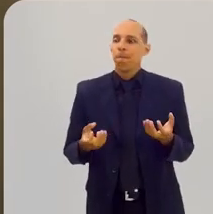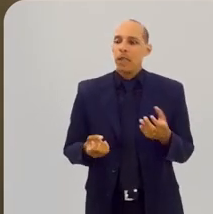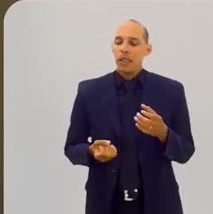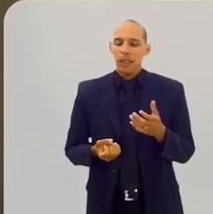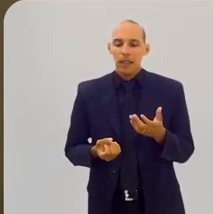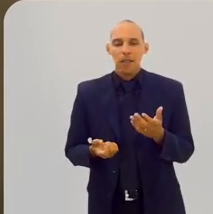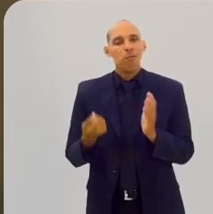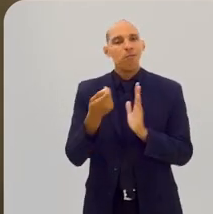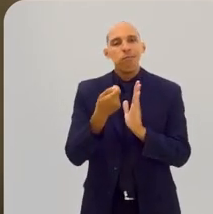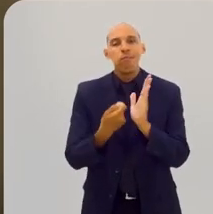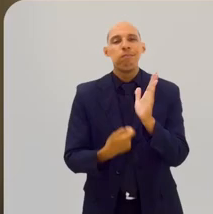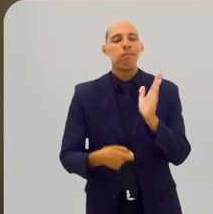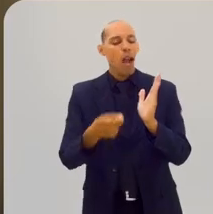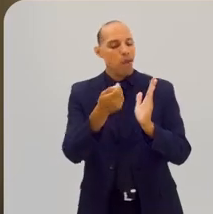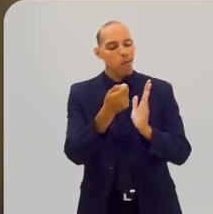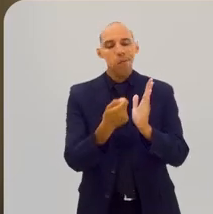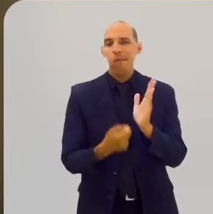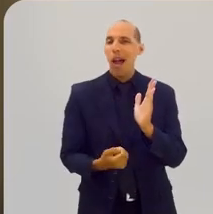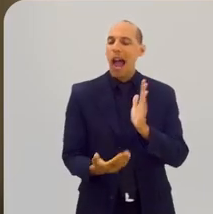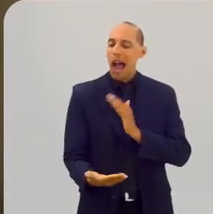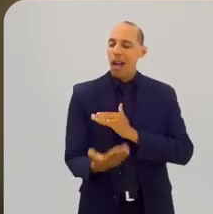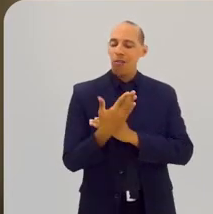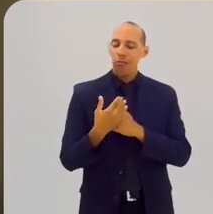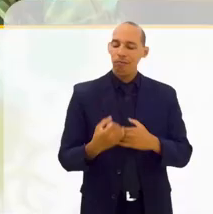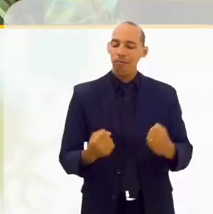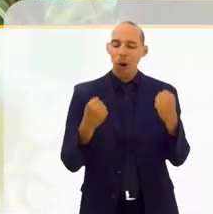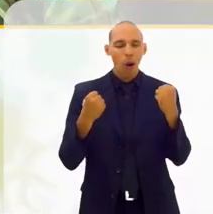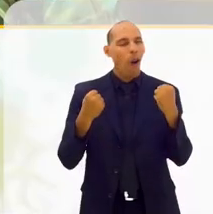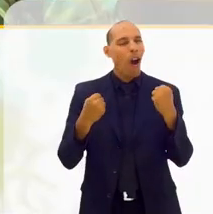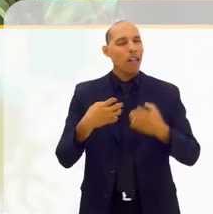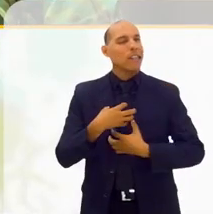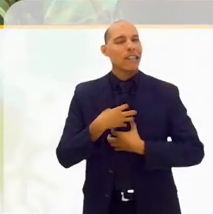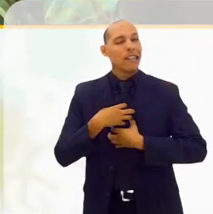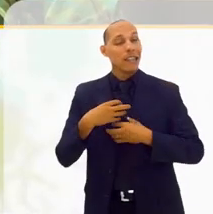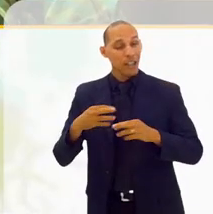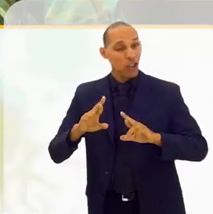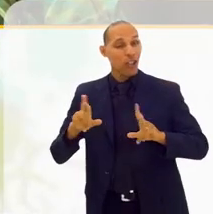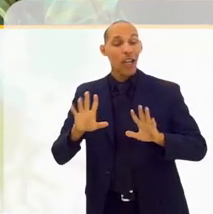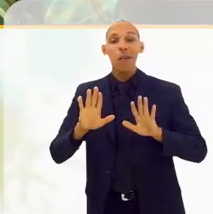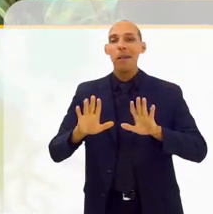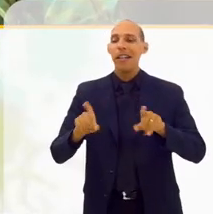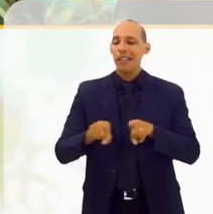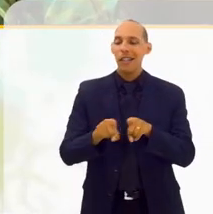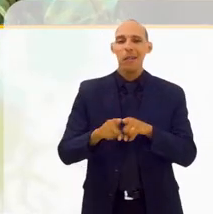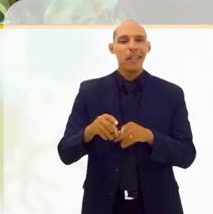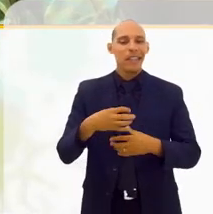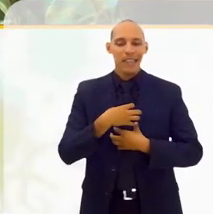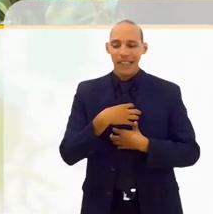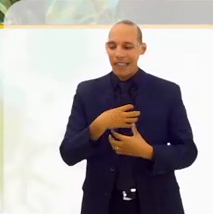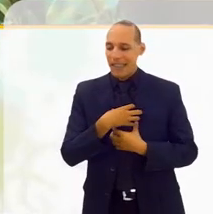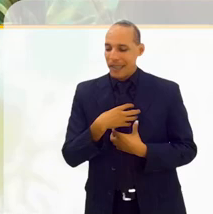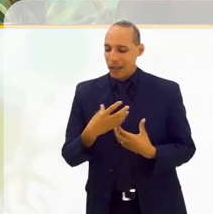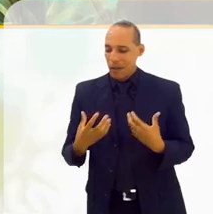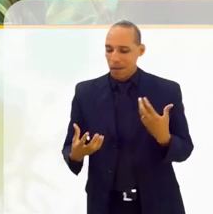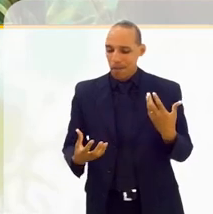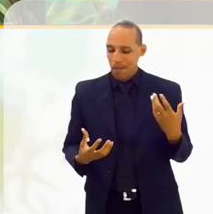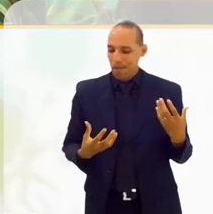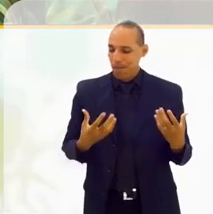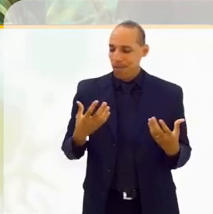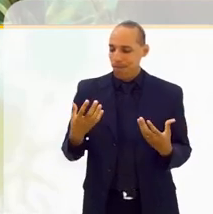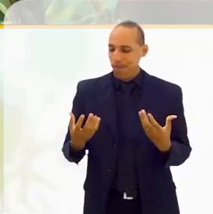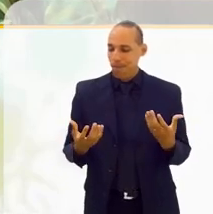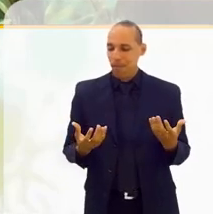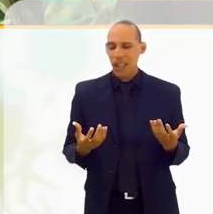ar também me deu uma uma potência eu me sentia diferente mas ao mesmo tempo eu sentia que